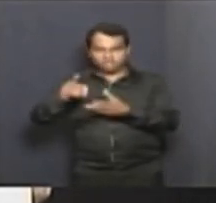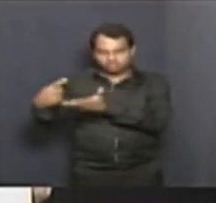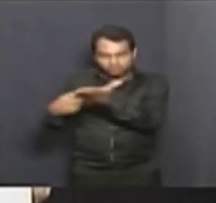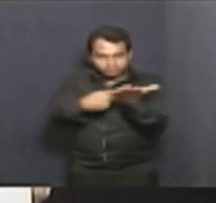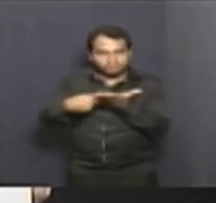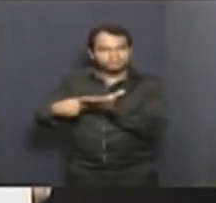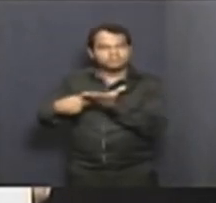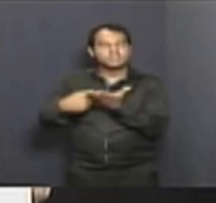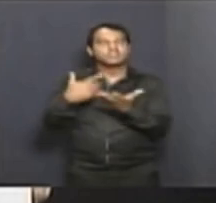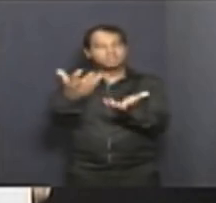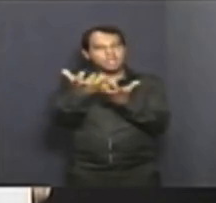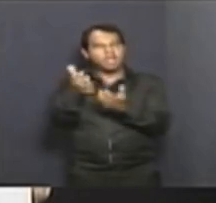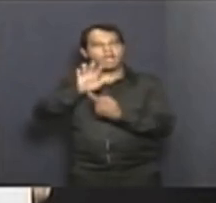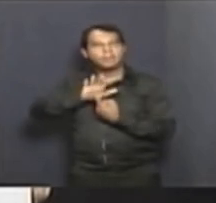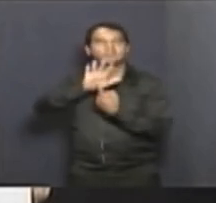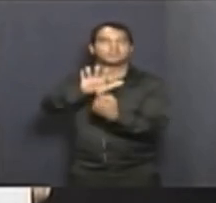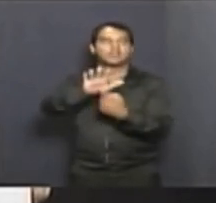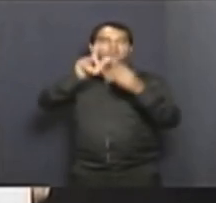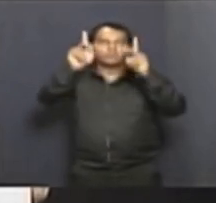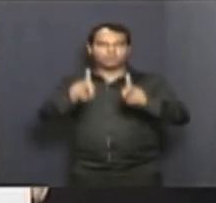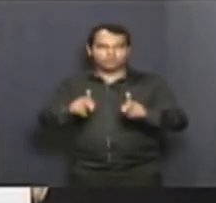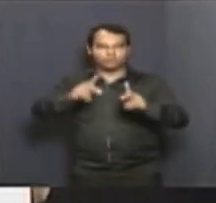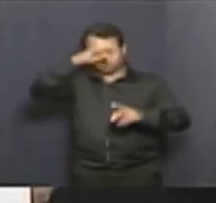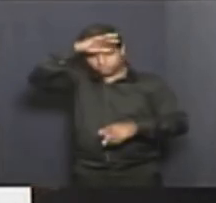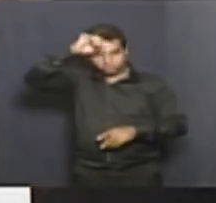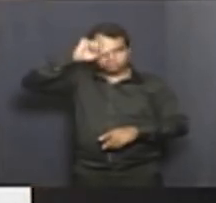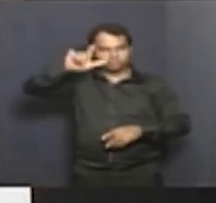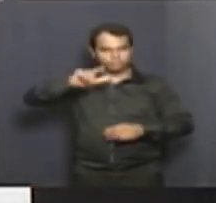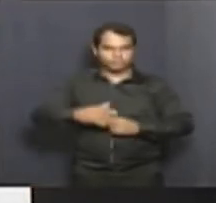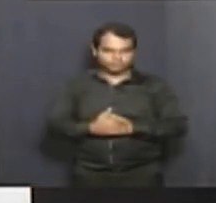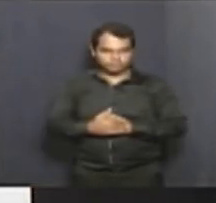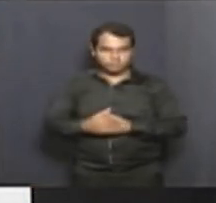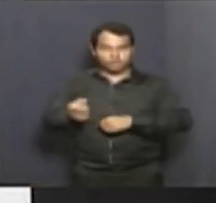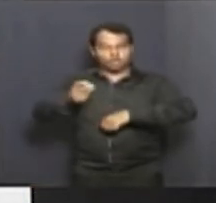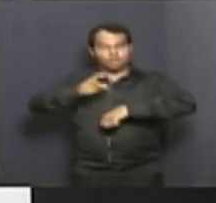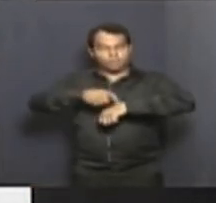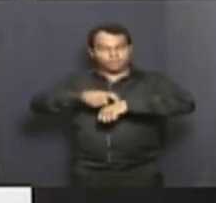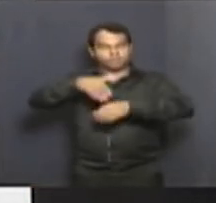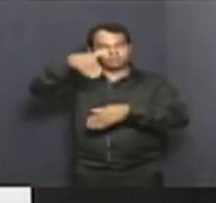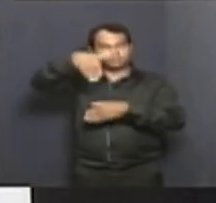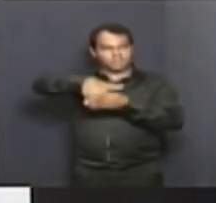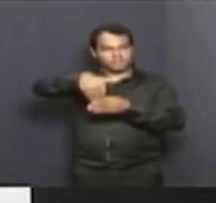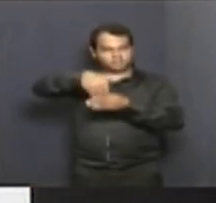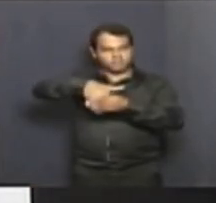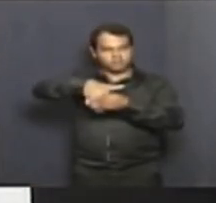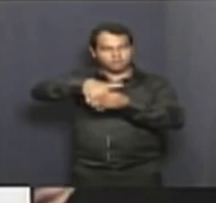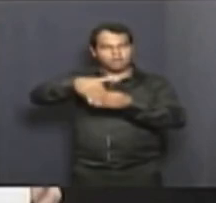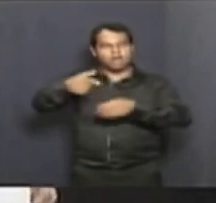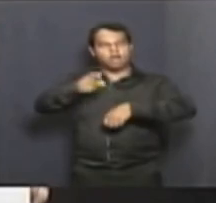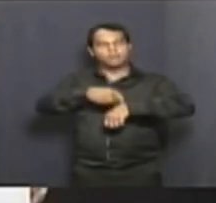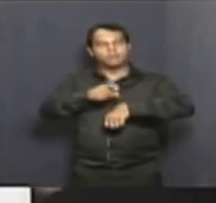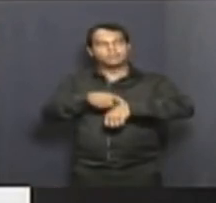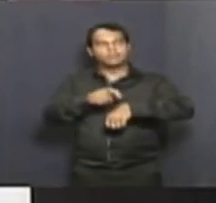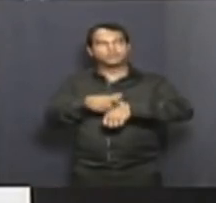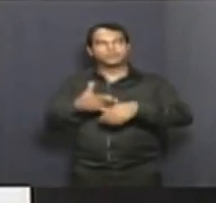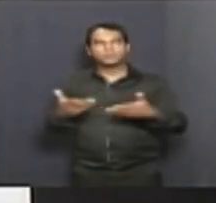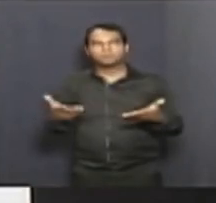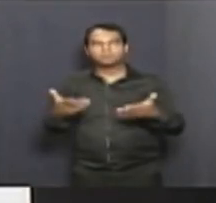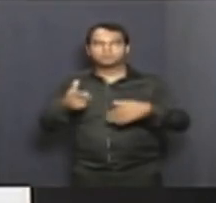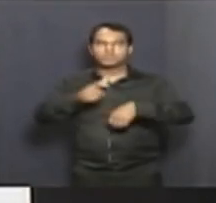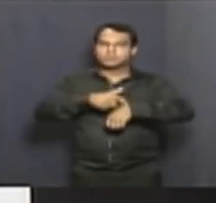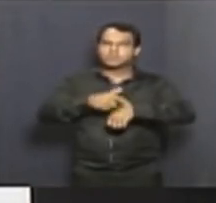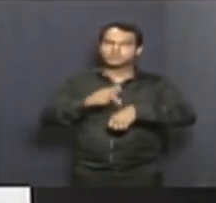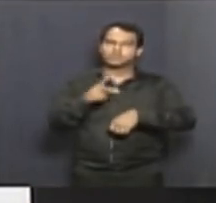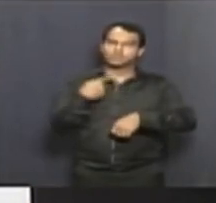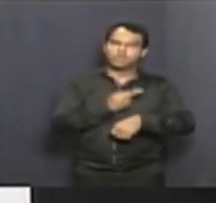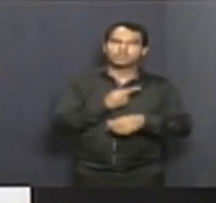desejamos apresentar para o povo sul mato grossense no momento da eleição aumento momento onde nós podemos